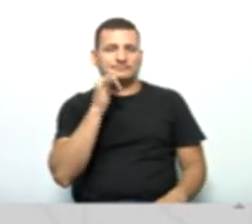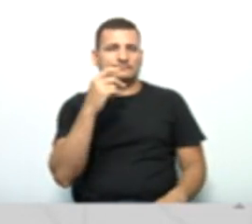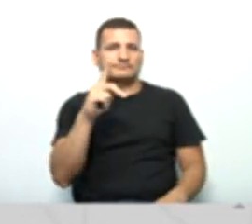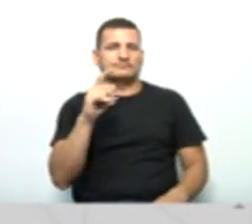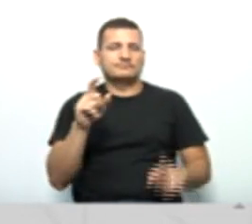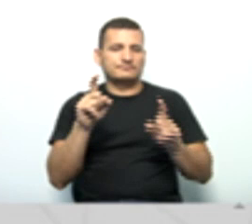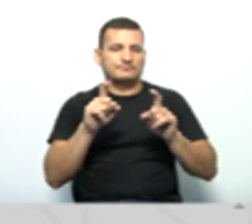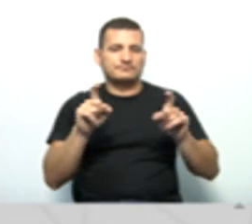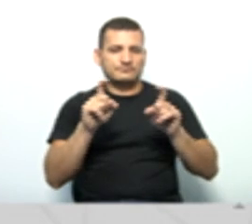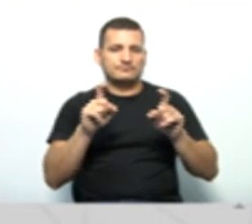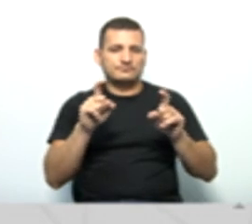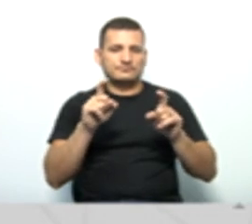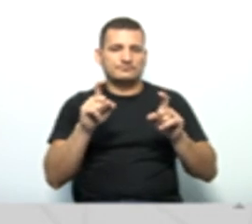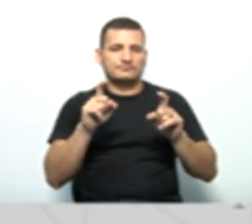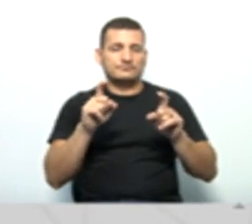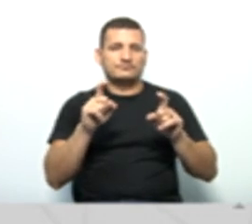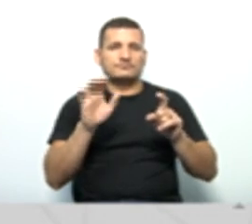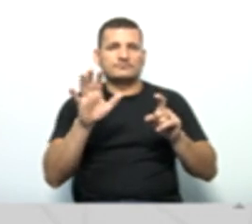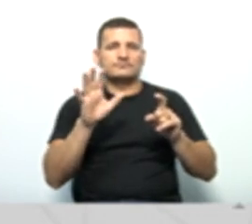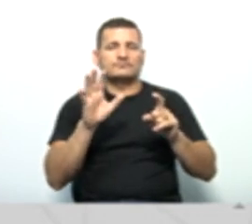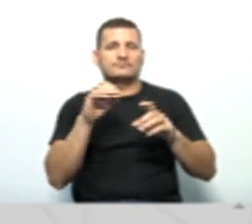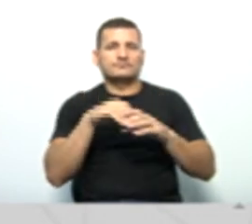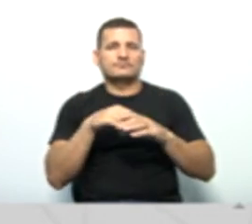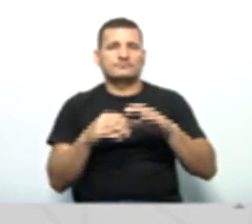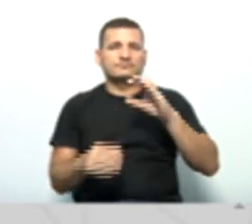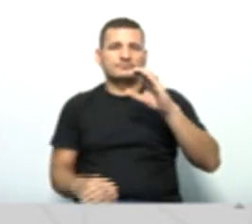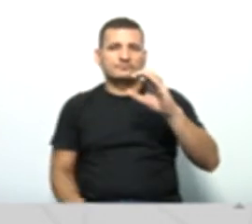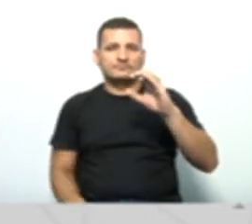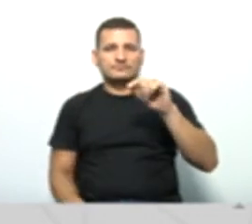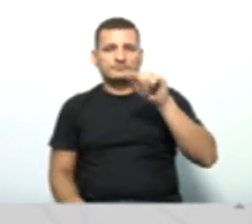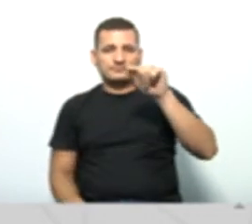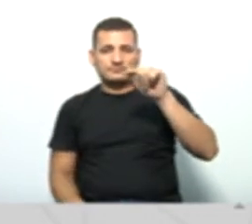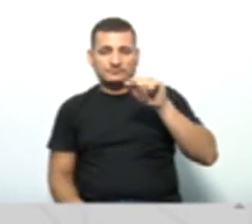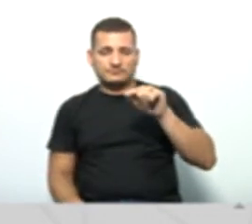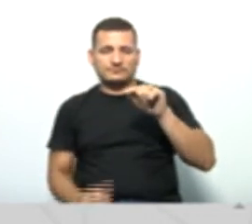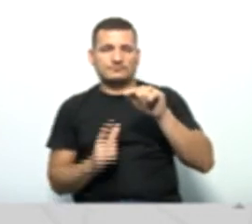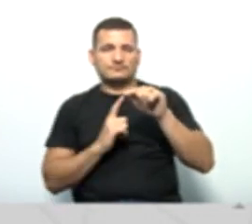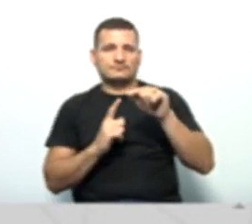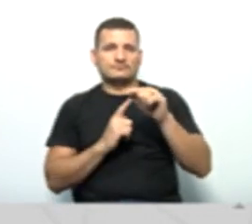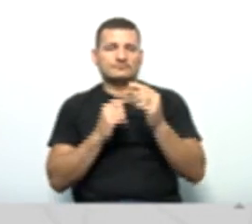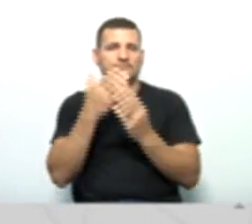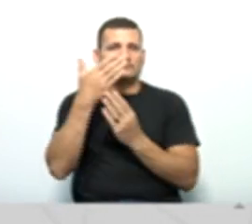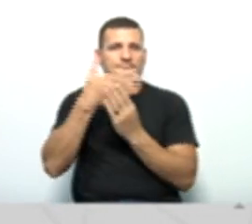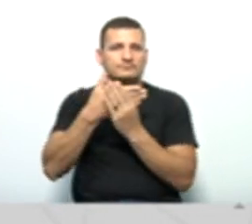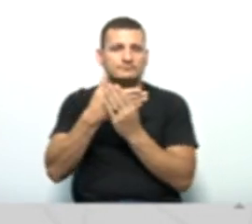pontos. Aí dentro do C2 pontos você criou uma pastinha